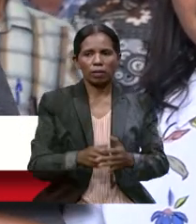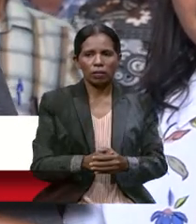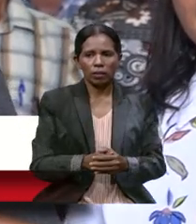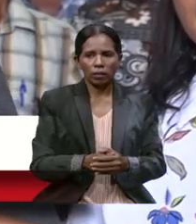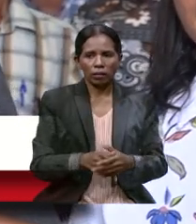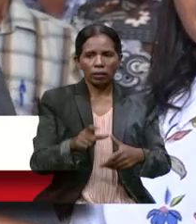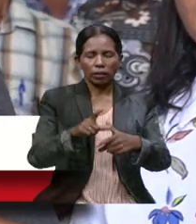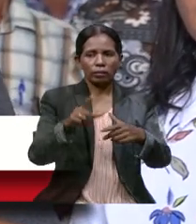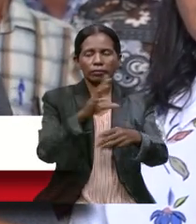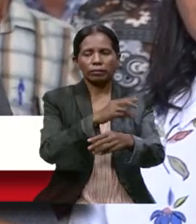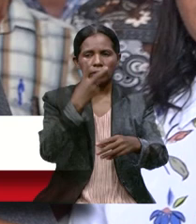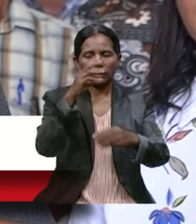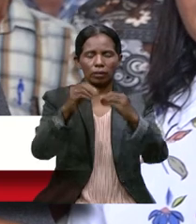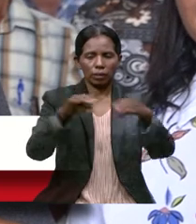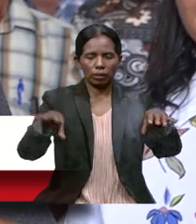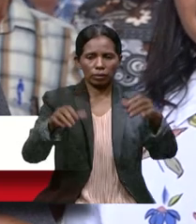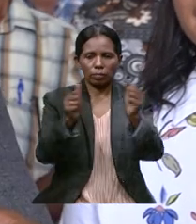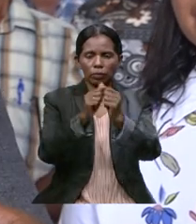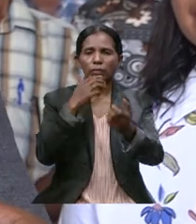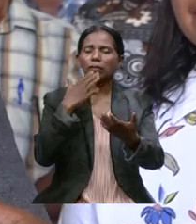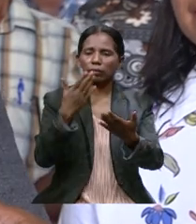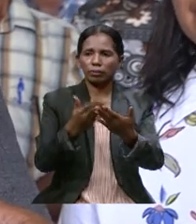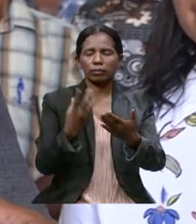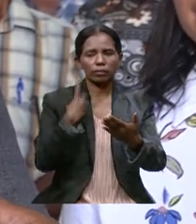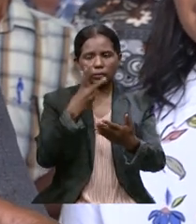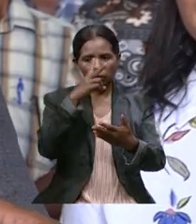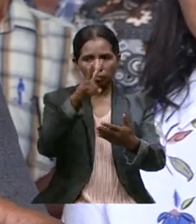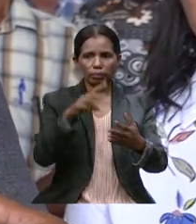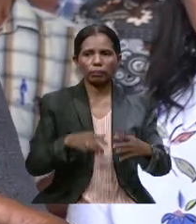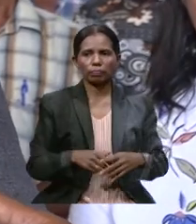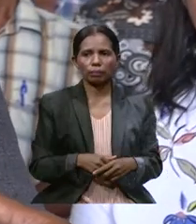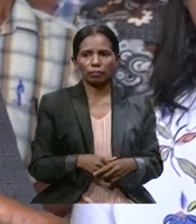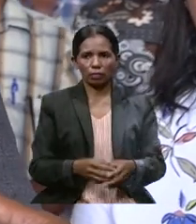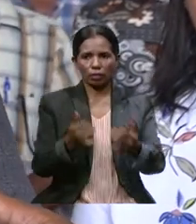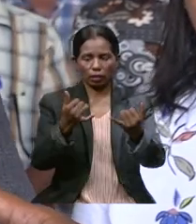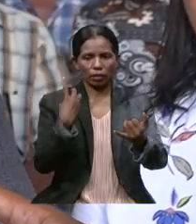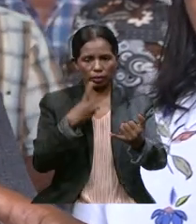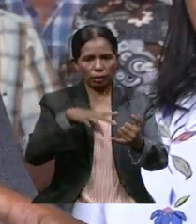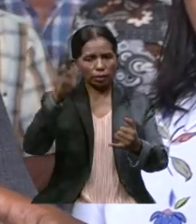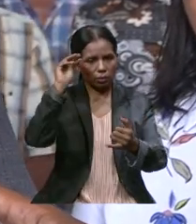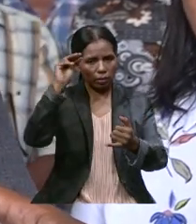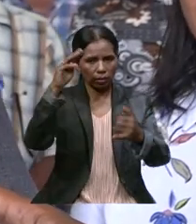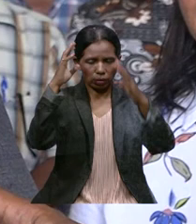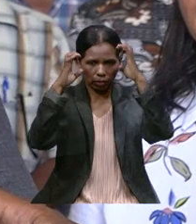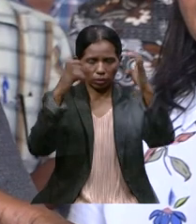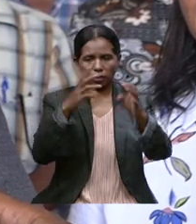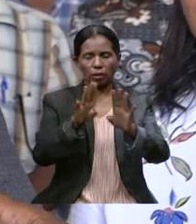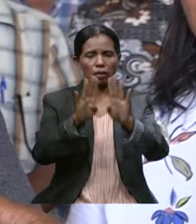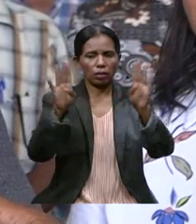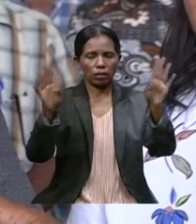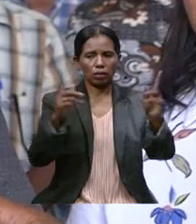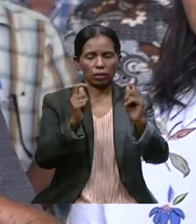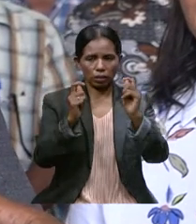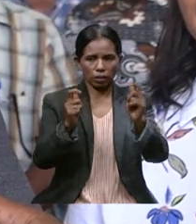entre linha da cooperação DIEC para tatuar aí. Agora, o Ministério da Educação mostra o que ela testa